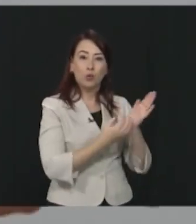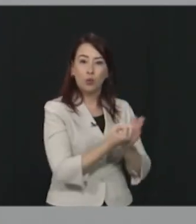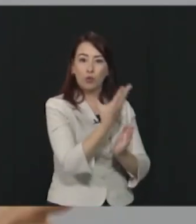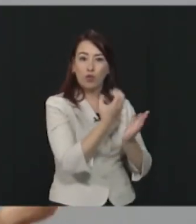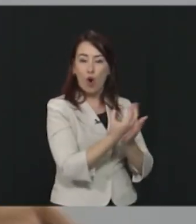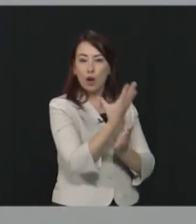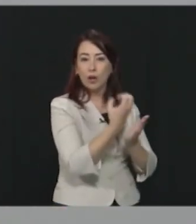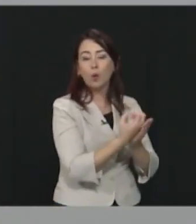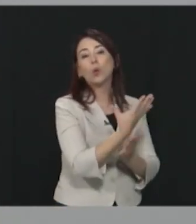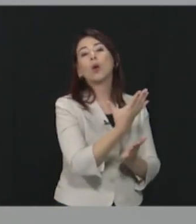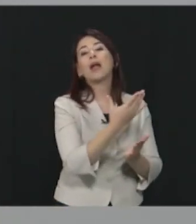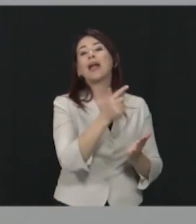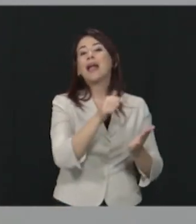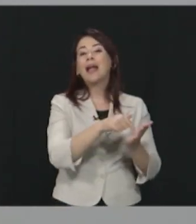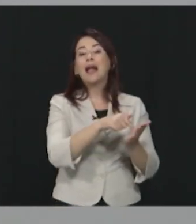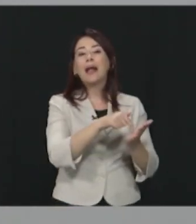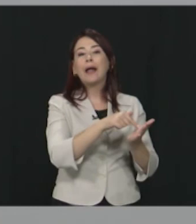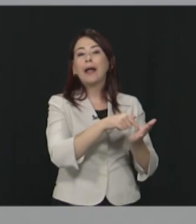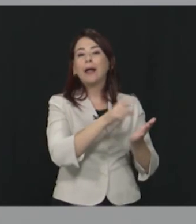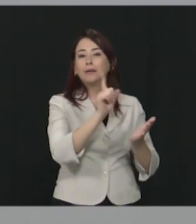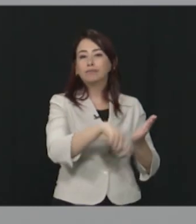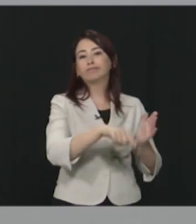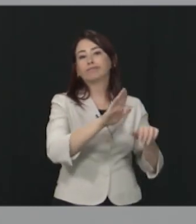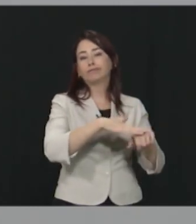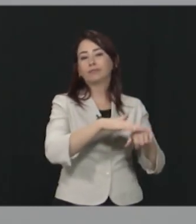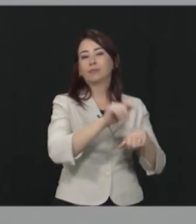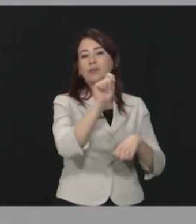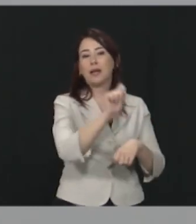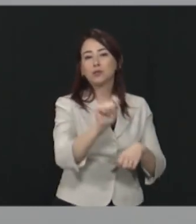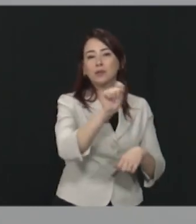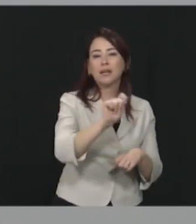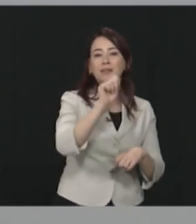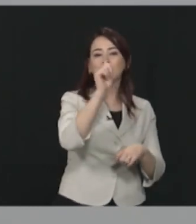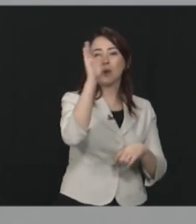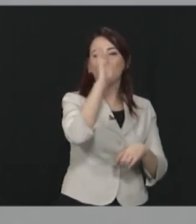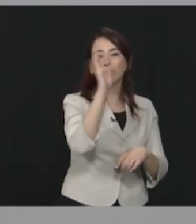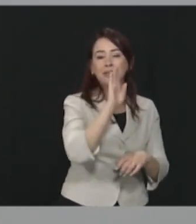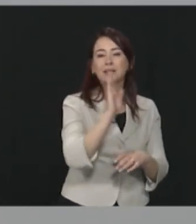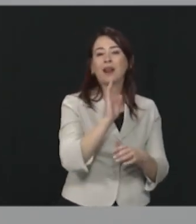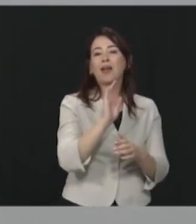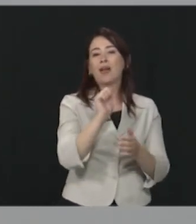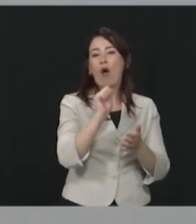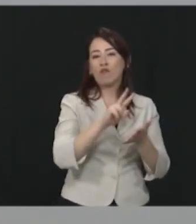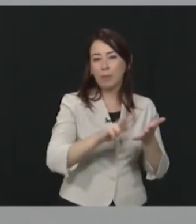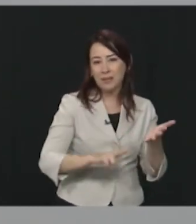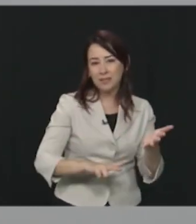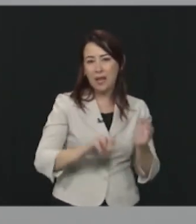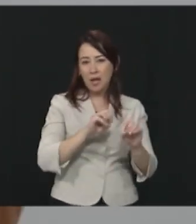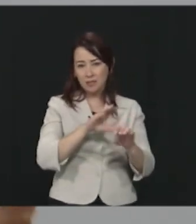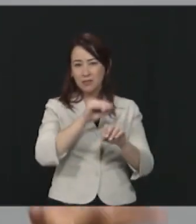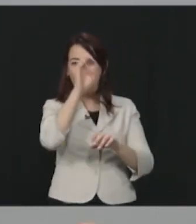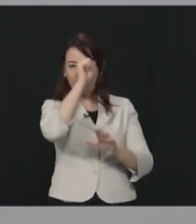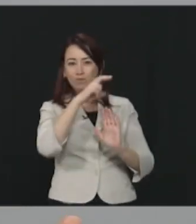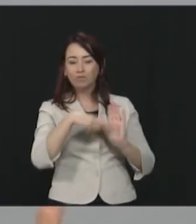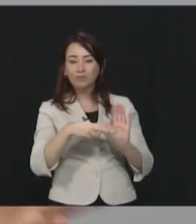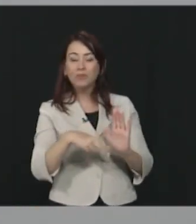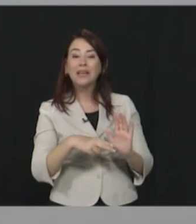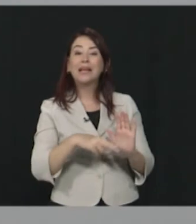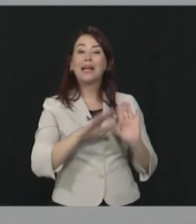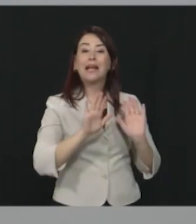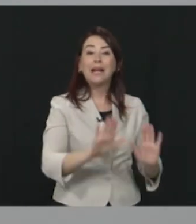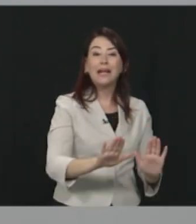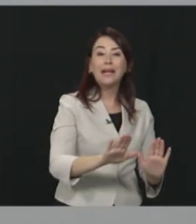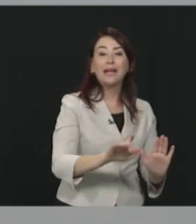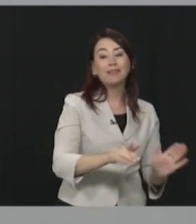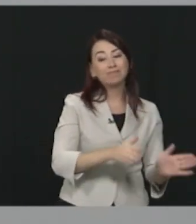próprio método fônico, ele foi contestado pela Associação Brasileira de Alfabetização. E nós, na educação de surdo,